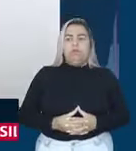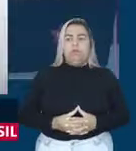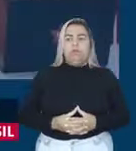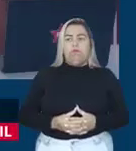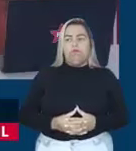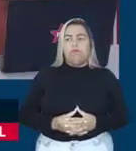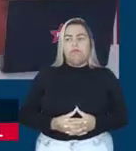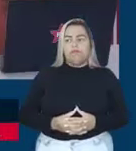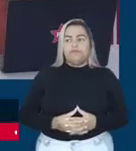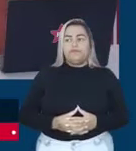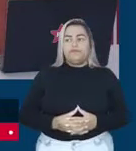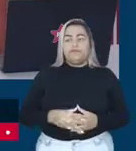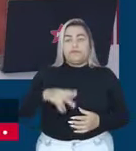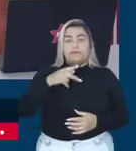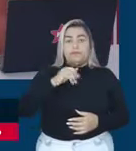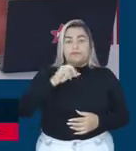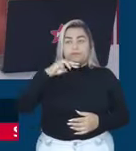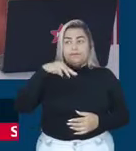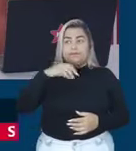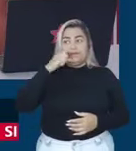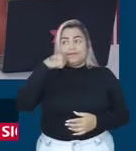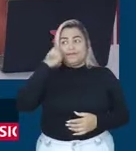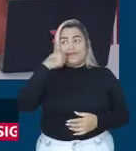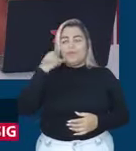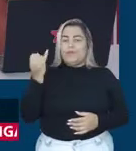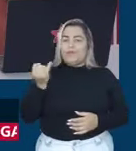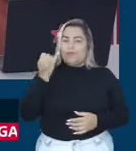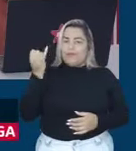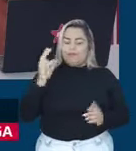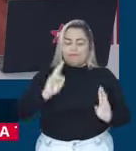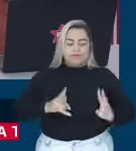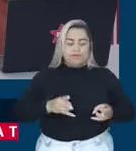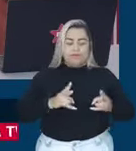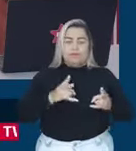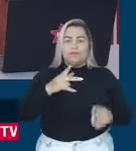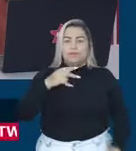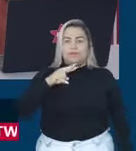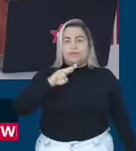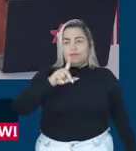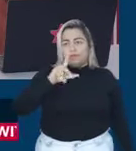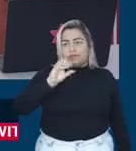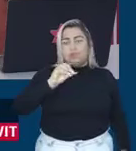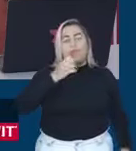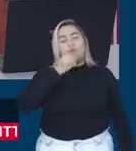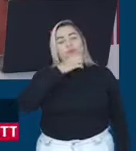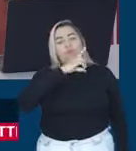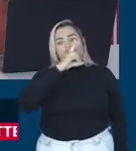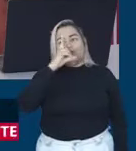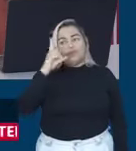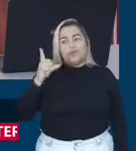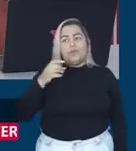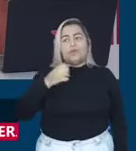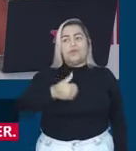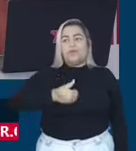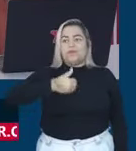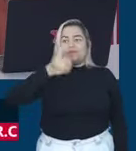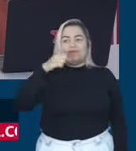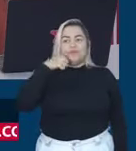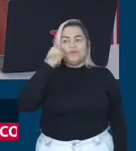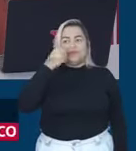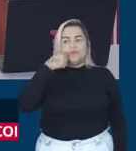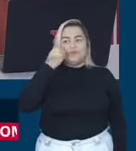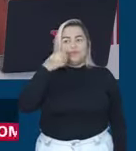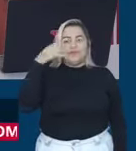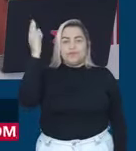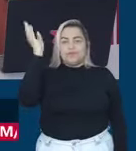Que diz, Paim, nosso super senador, essencial sempre. Paulo Roberto Carneiro também te dá bom dia, melhor senador do Brasil.